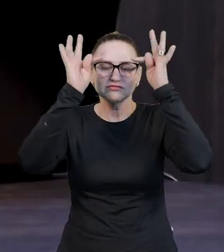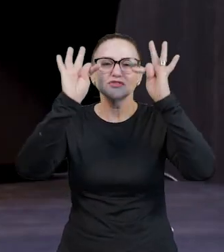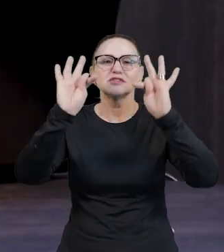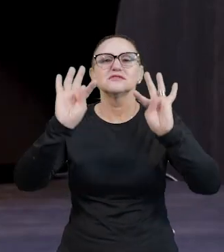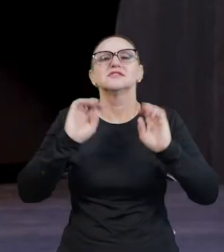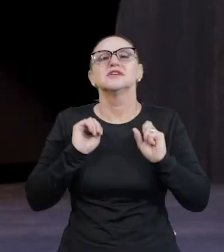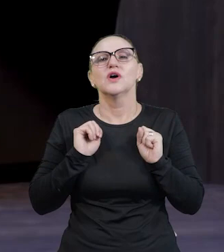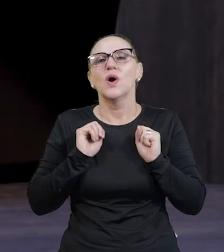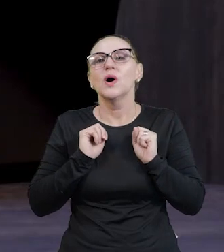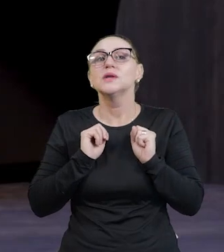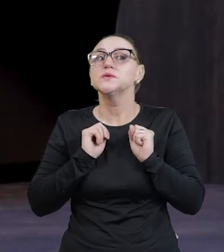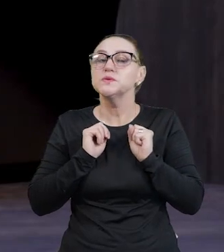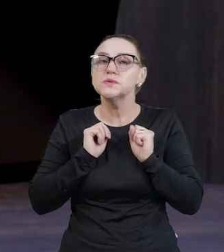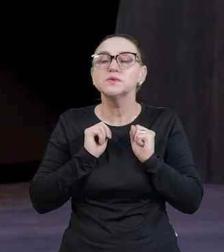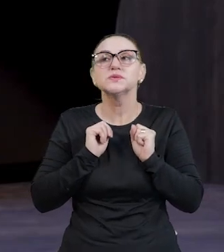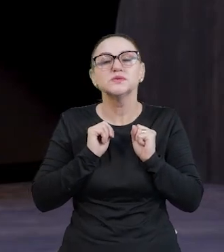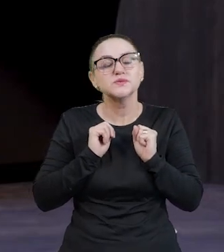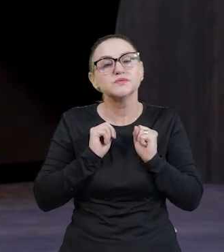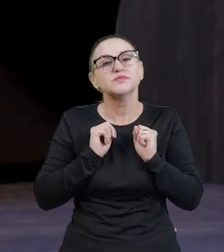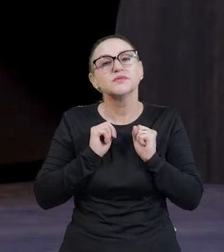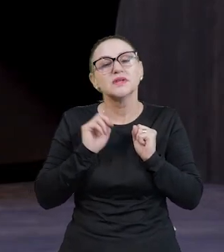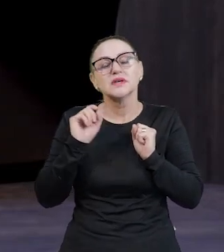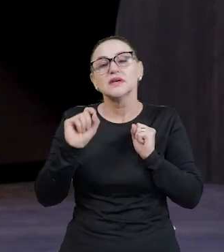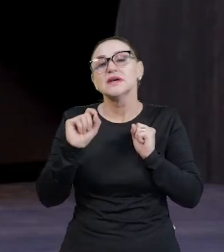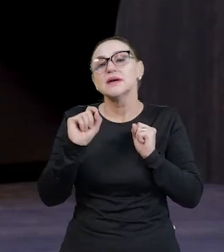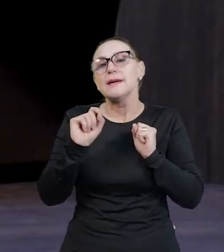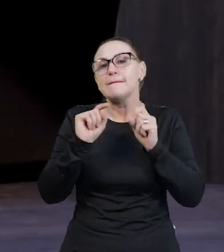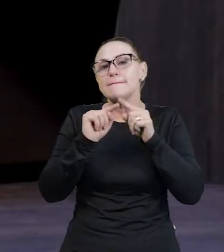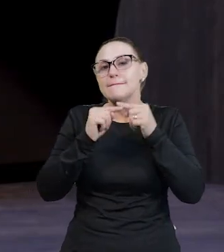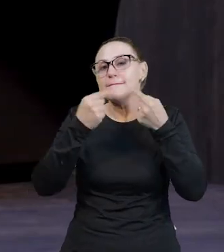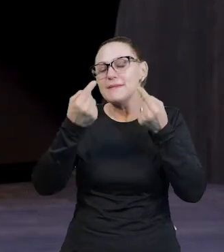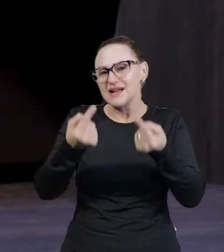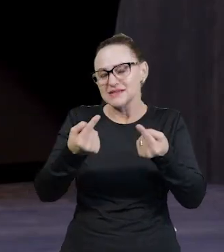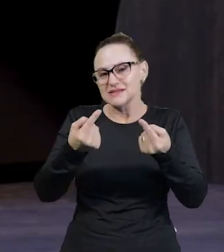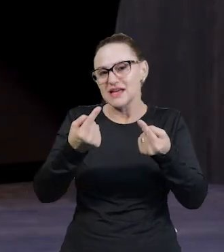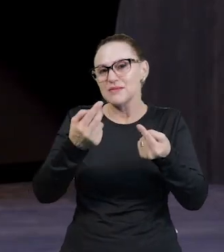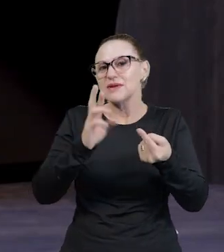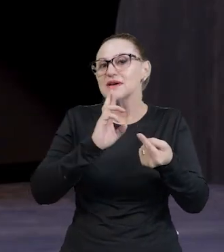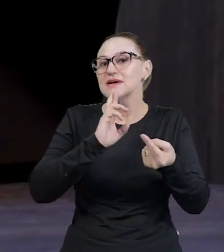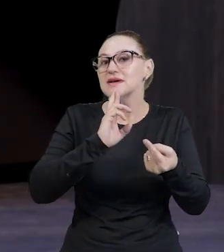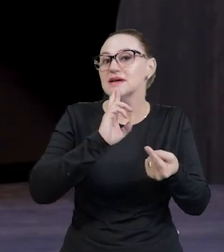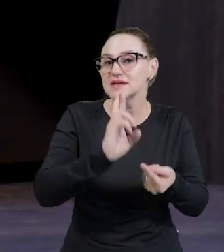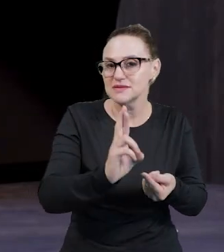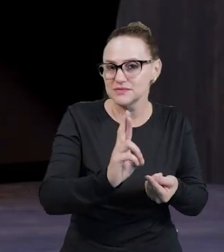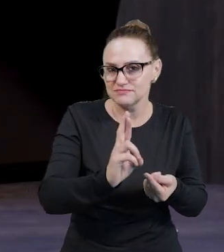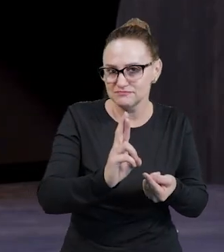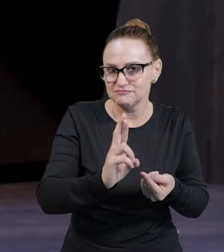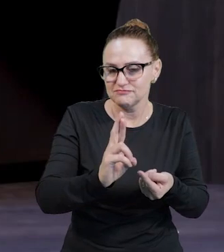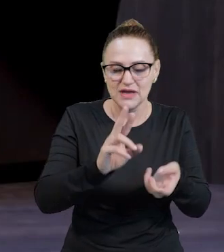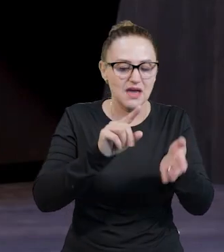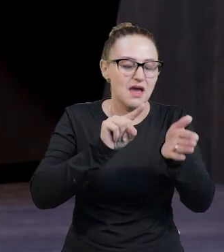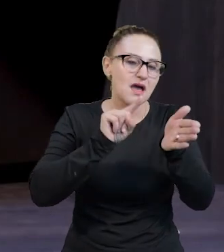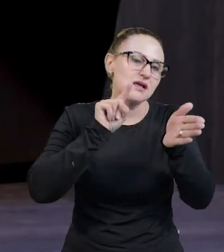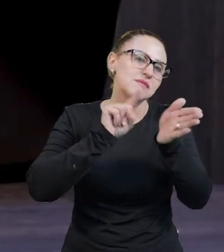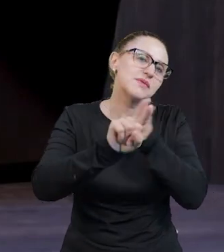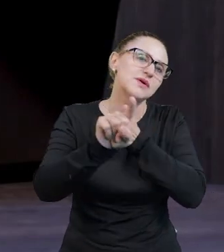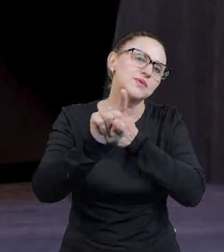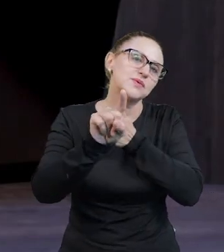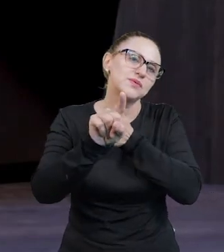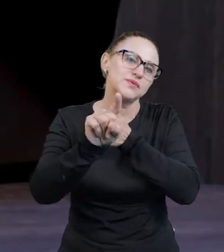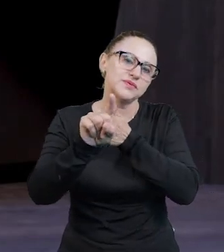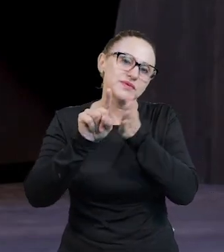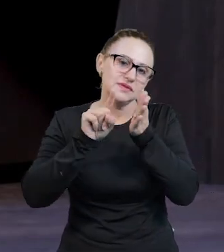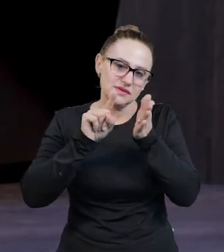saber da vinculação do pensamento deles, porém é para responder a essas questões que vão impactar o